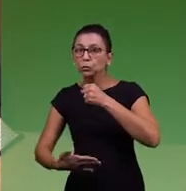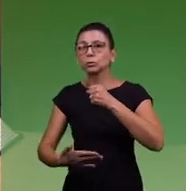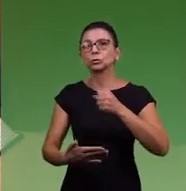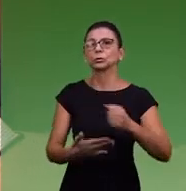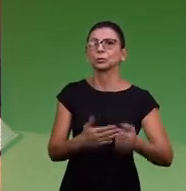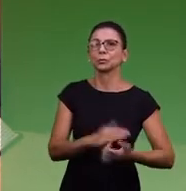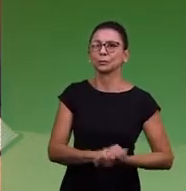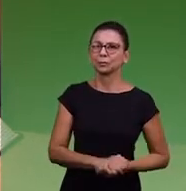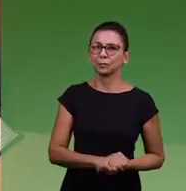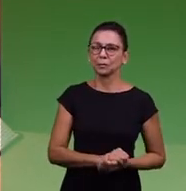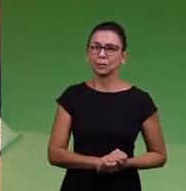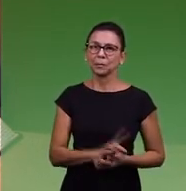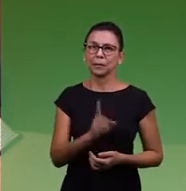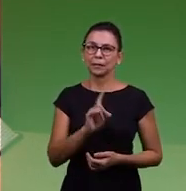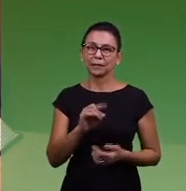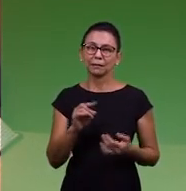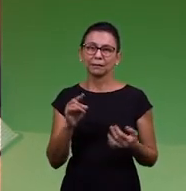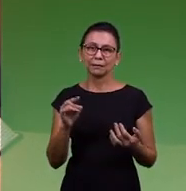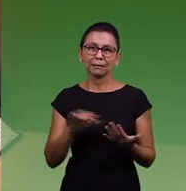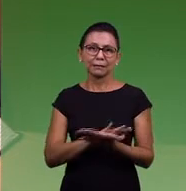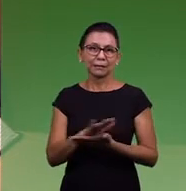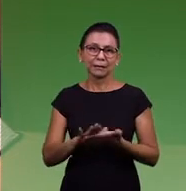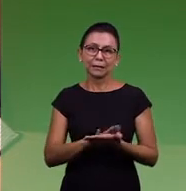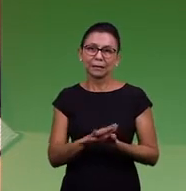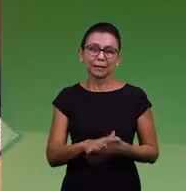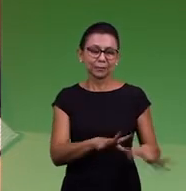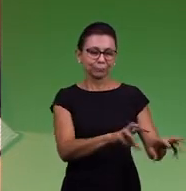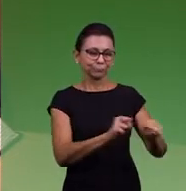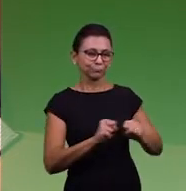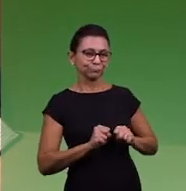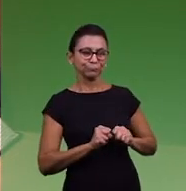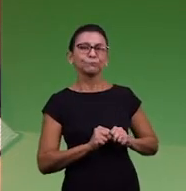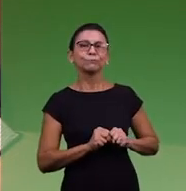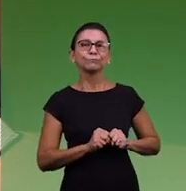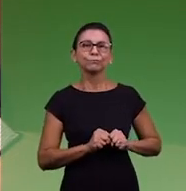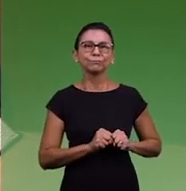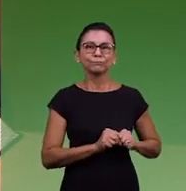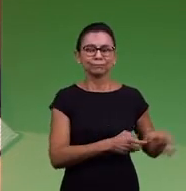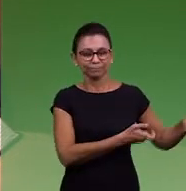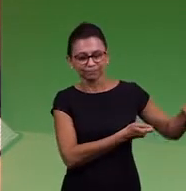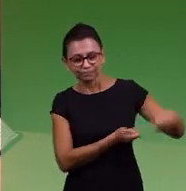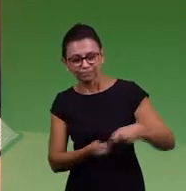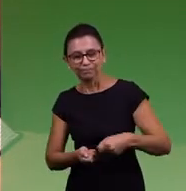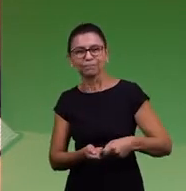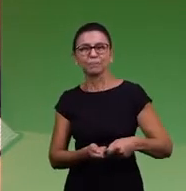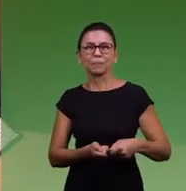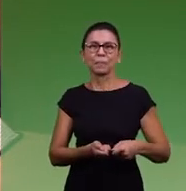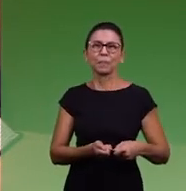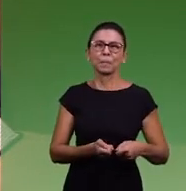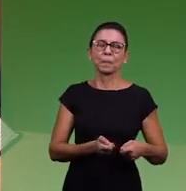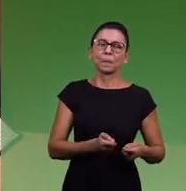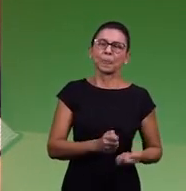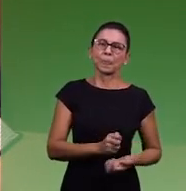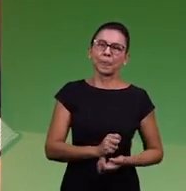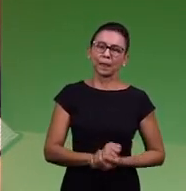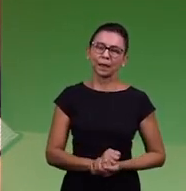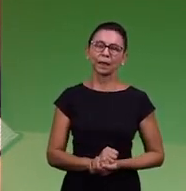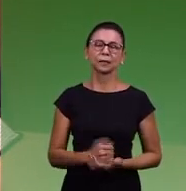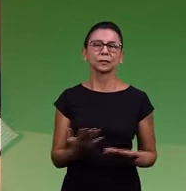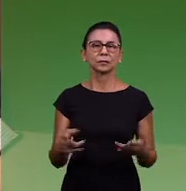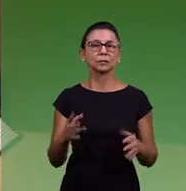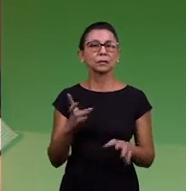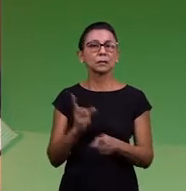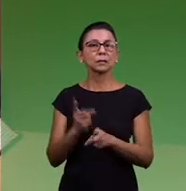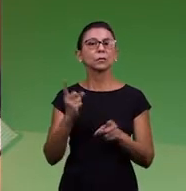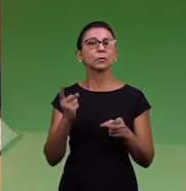não deixar penetrar aquilo que vem de fora. Então, nós descobrimos aqui nessa expressão algo que veio